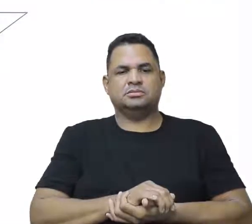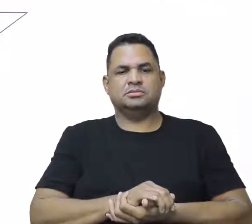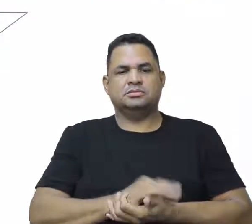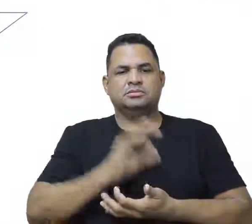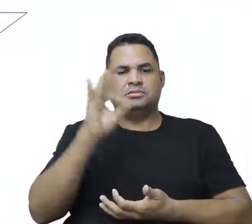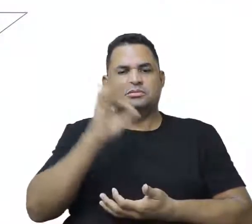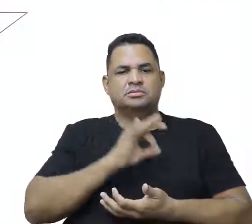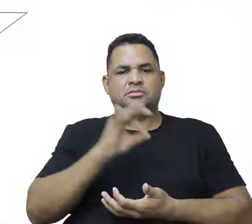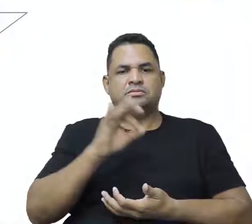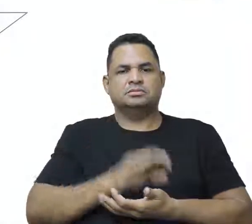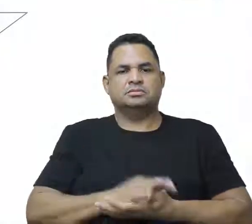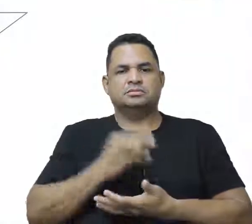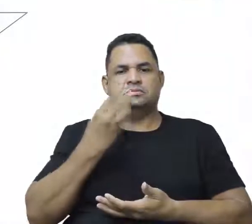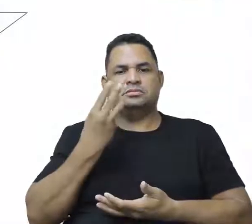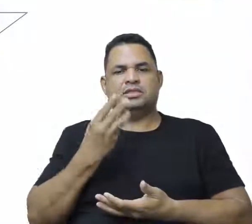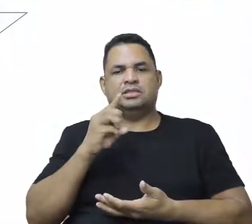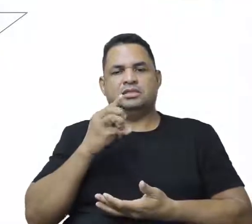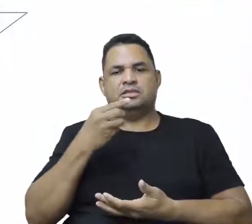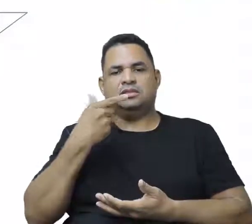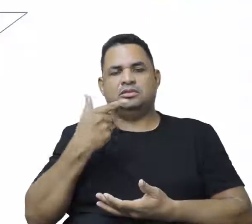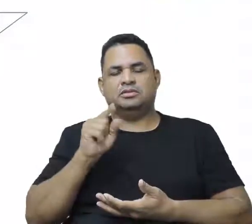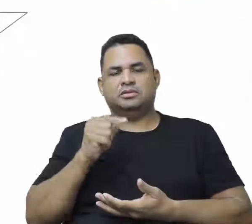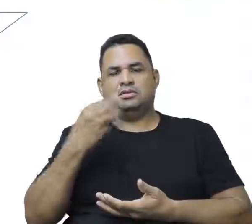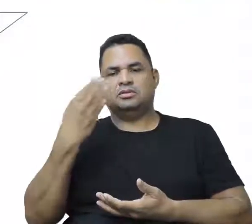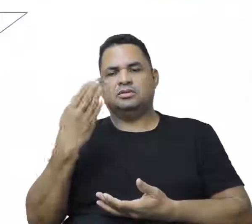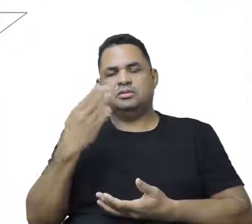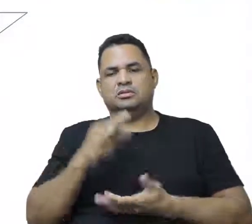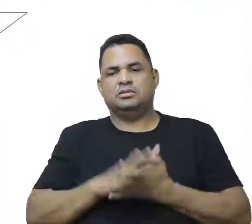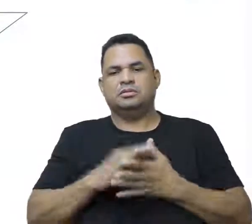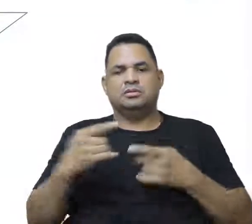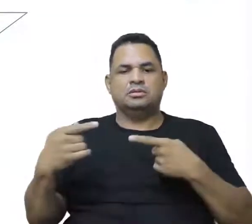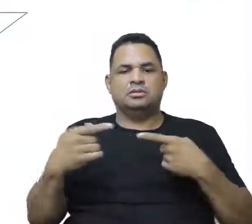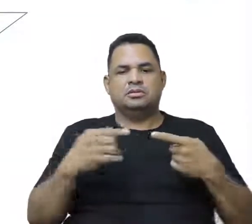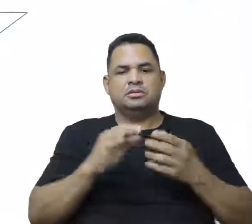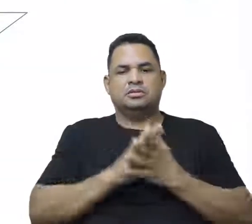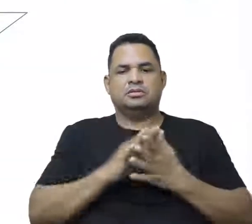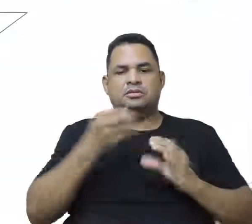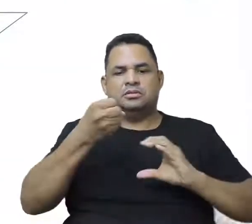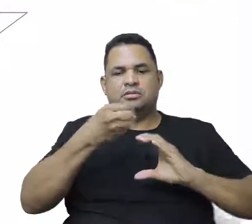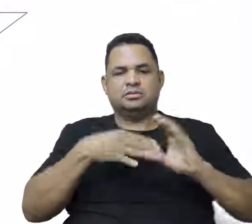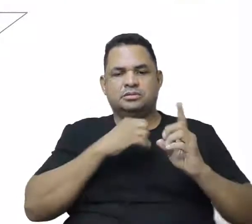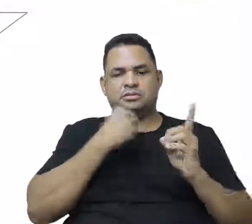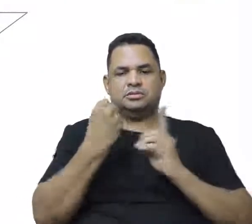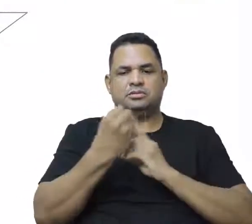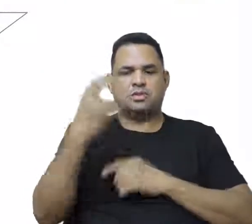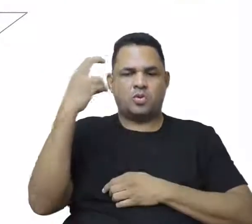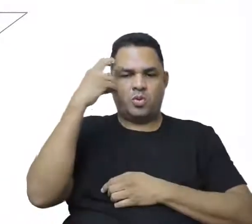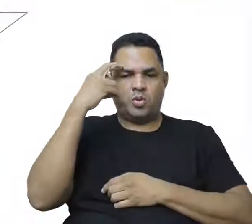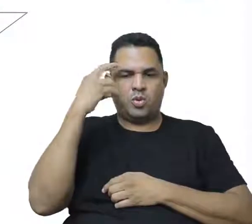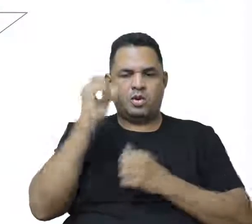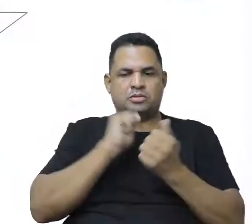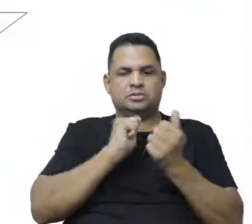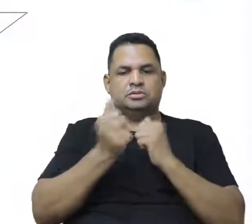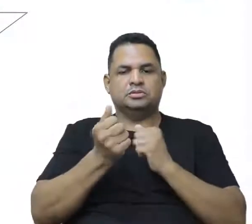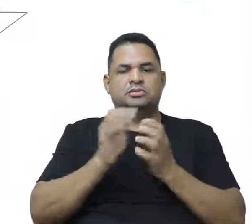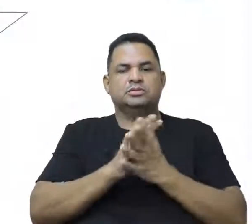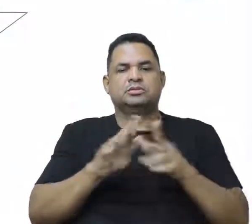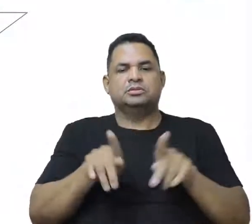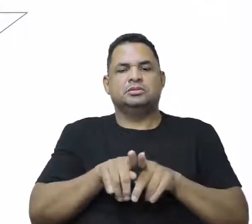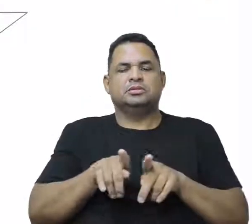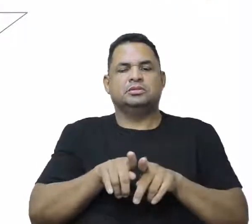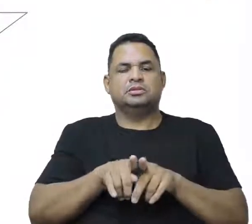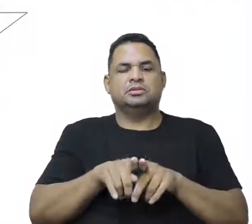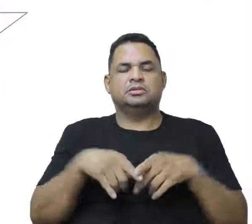percentual, que foi 32,4%, que vai estar relacionado à função social e cultural do esporte, que